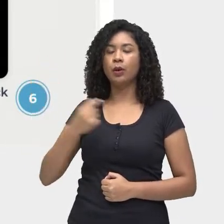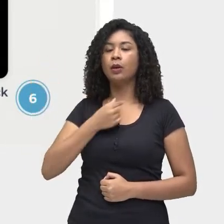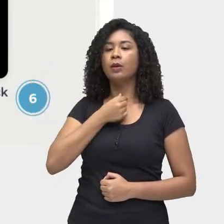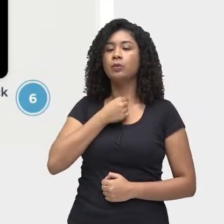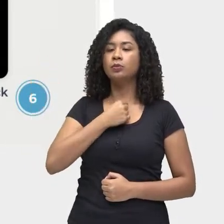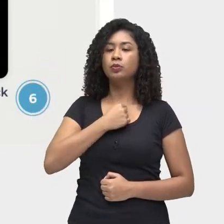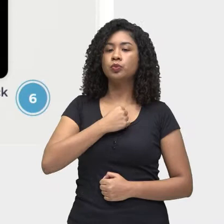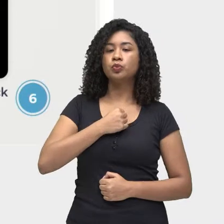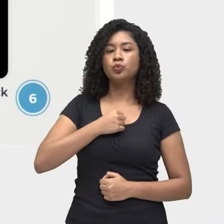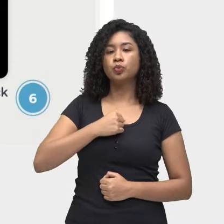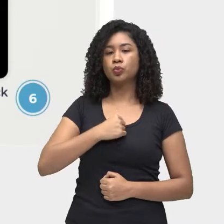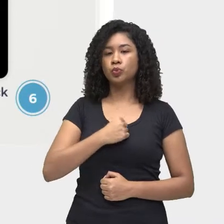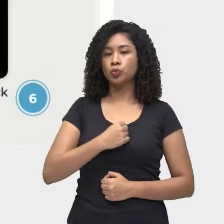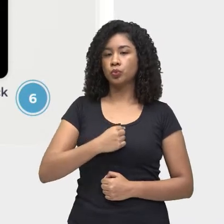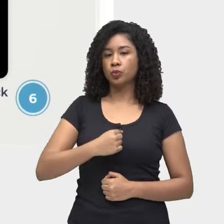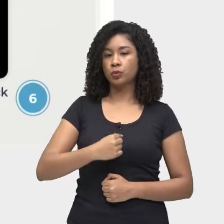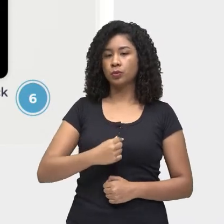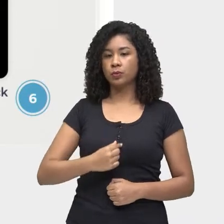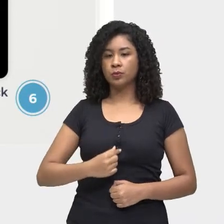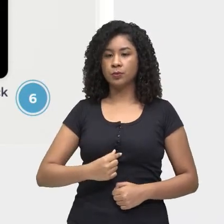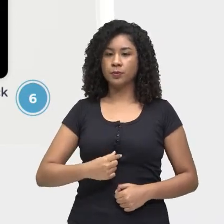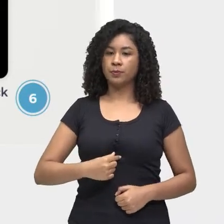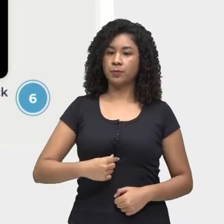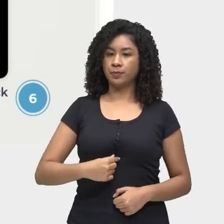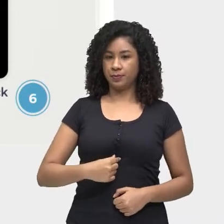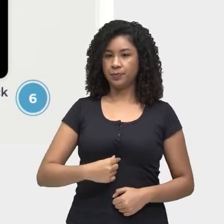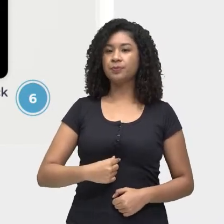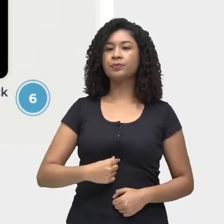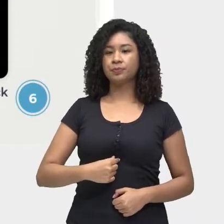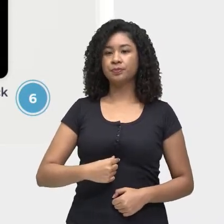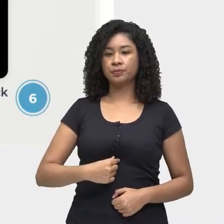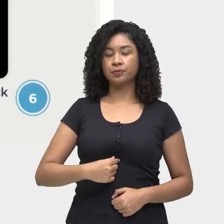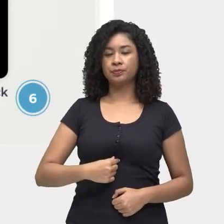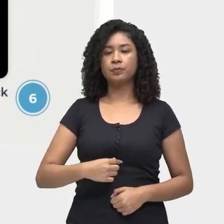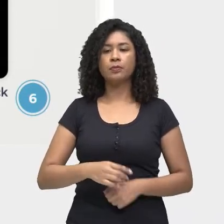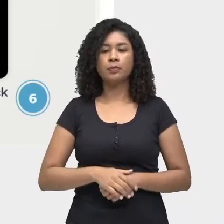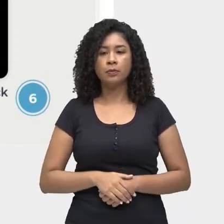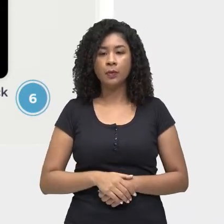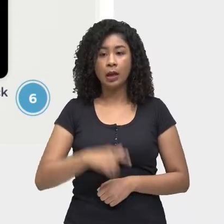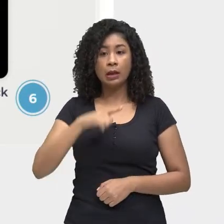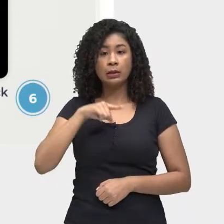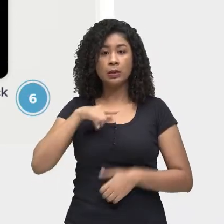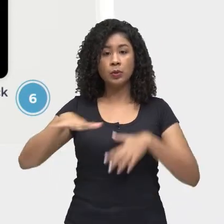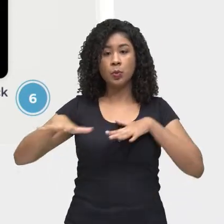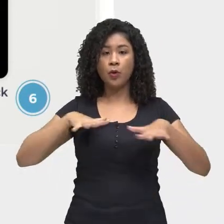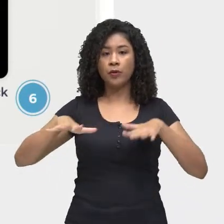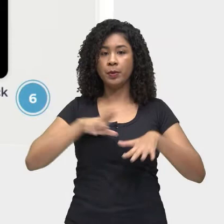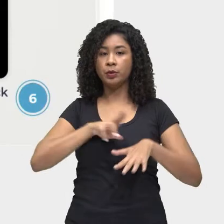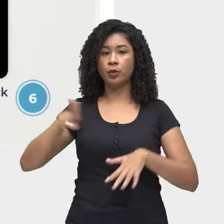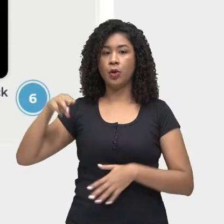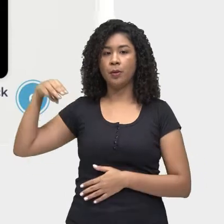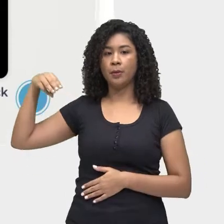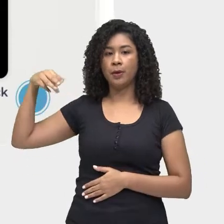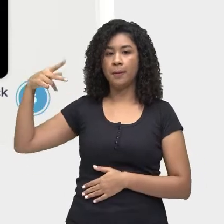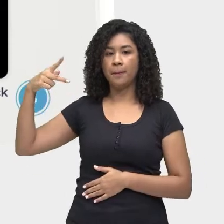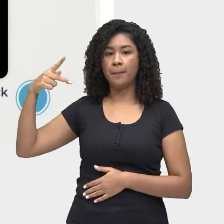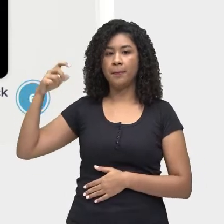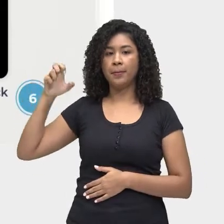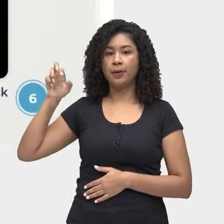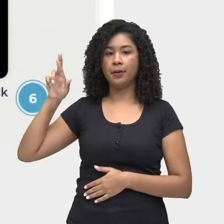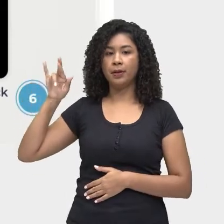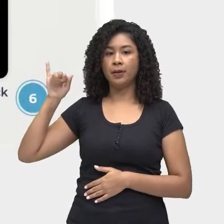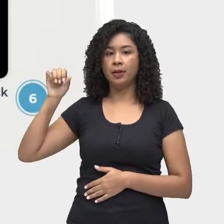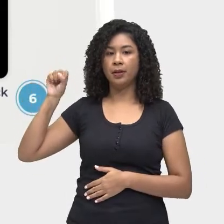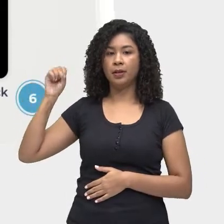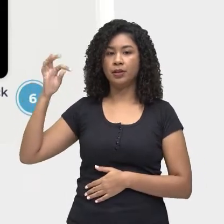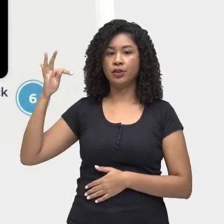alimentar para o estômago. E essa condução é feita por movimentos que nós chamamos de movimentos